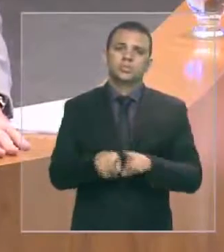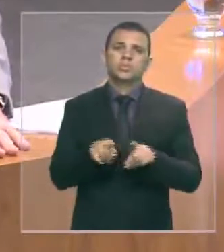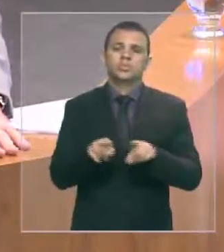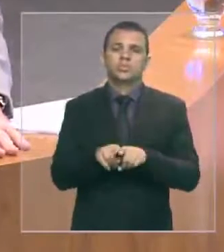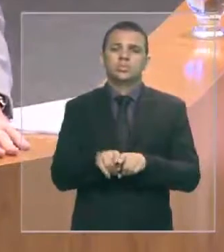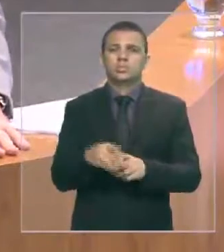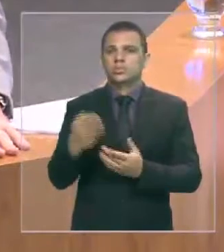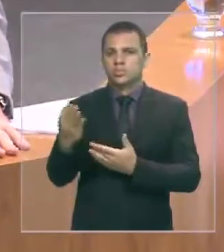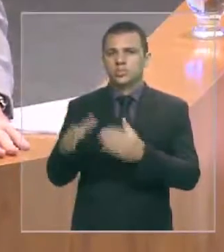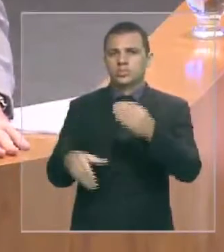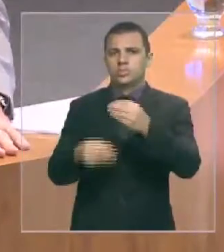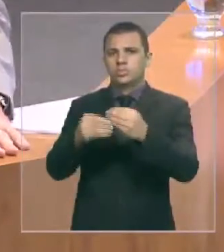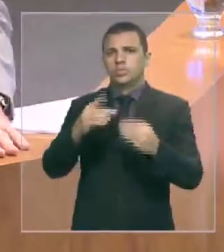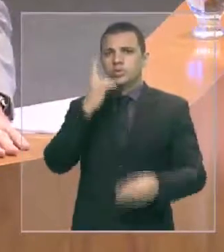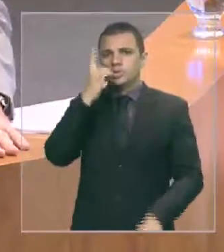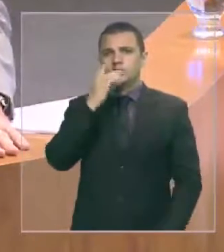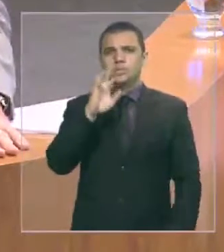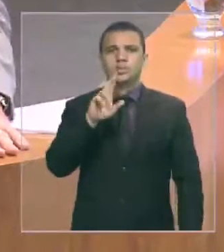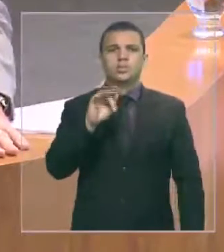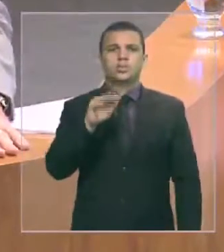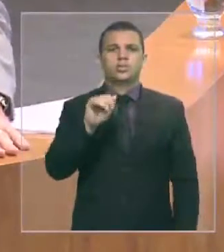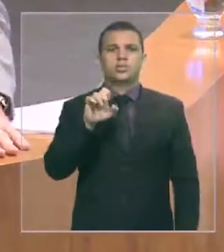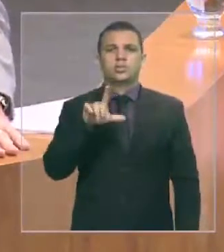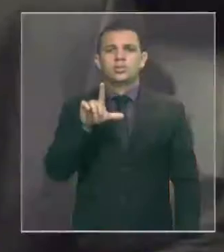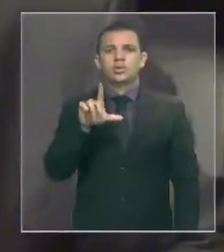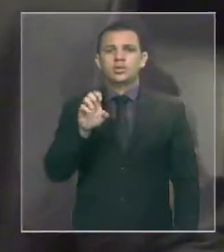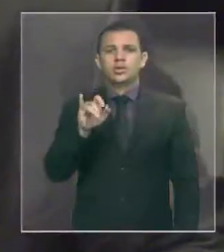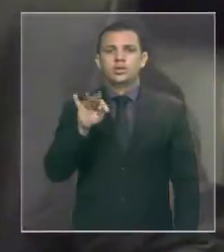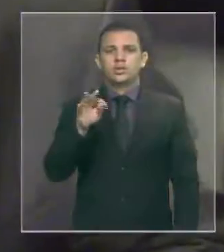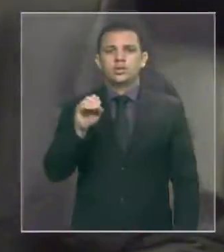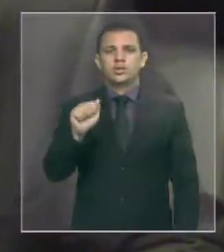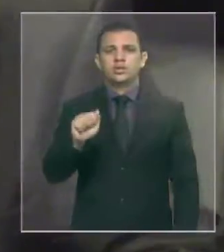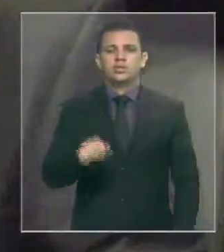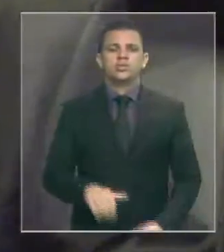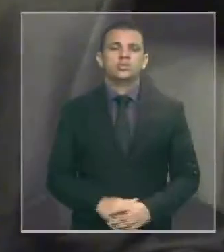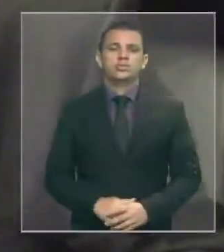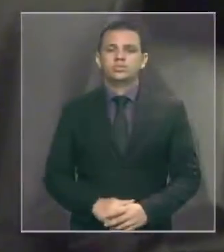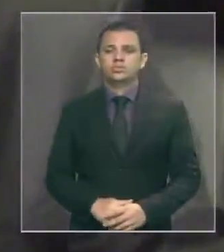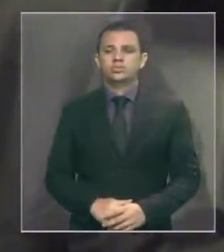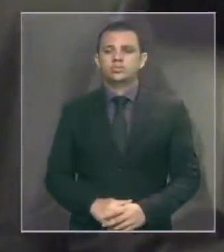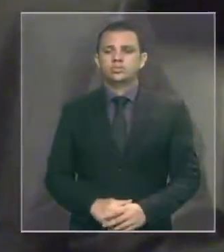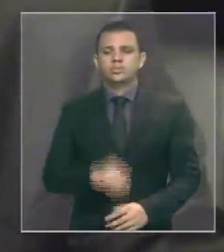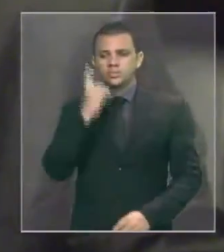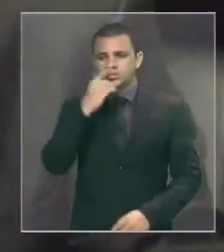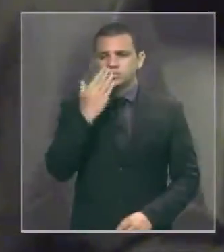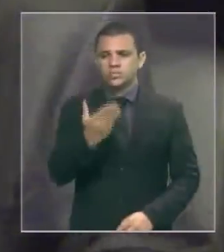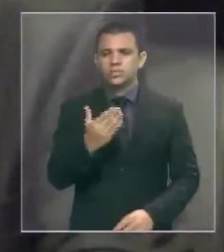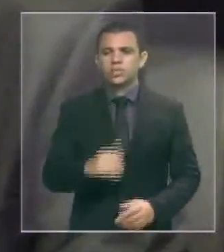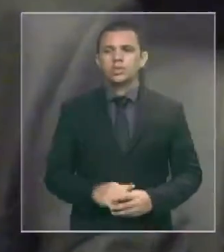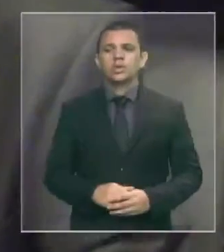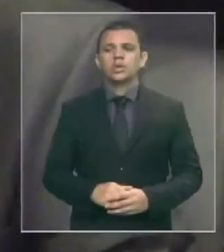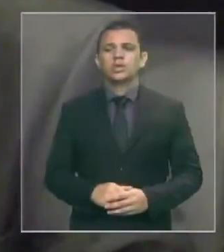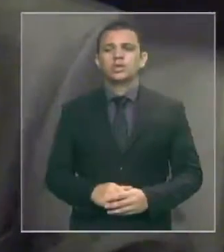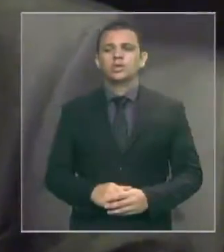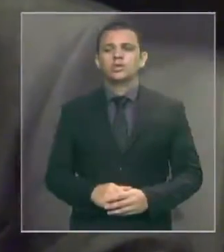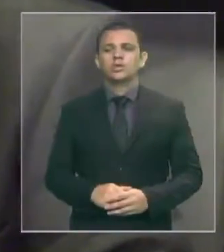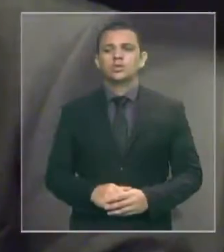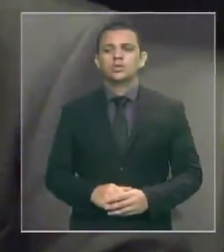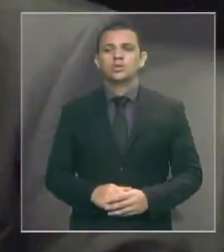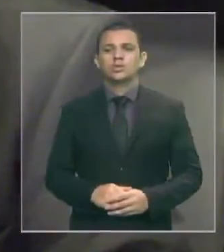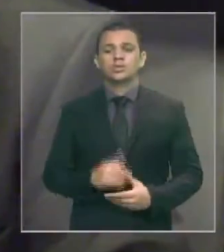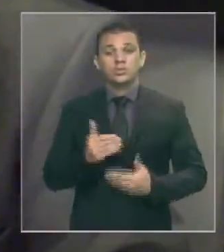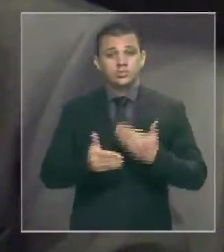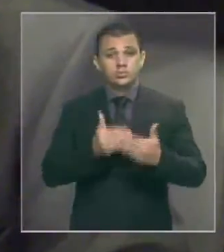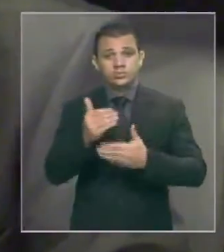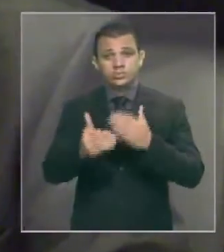nobre deputado Rafael Leitoa. Deputado, dentro do processo de licitação também do edital, gostaria de fazer